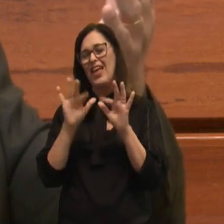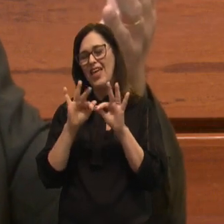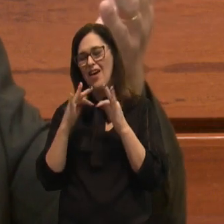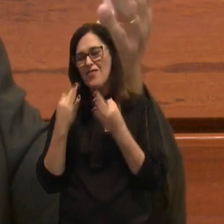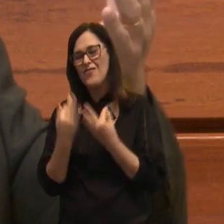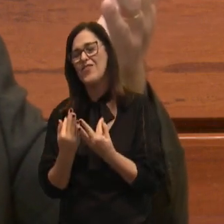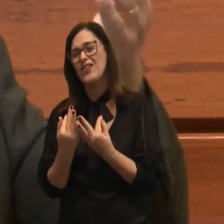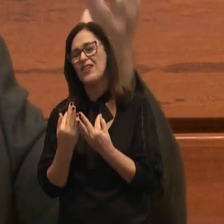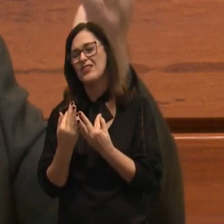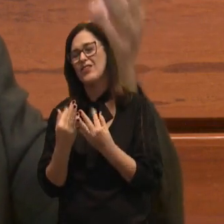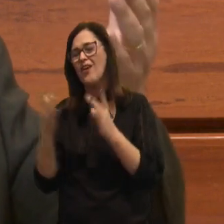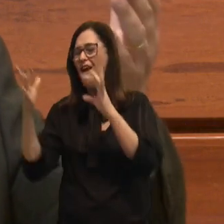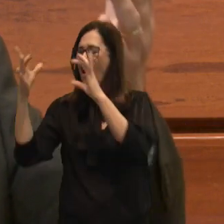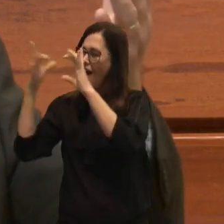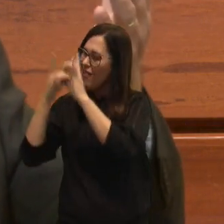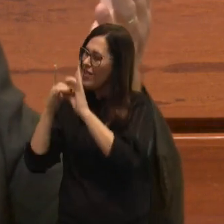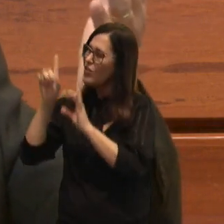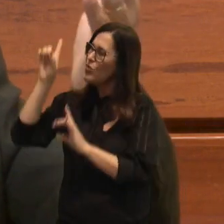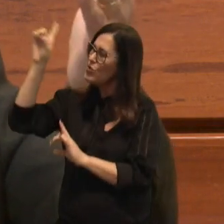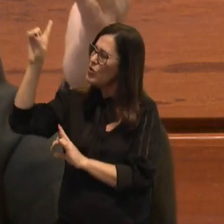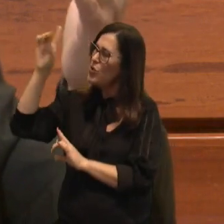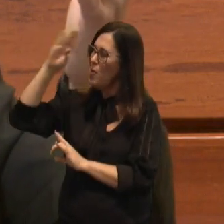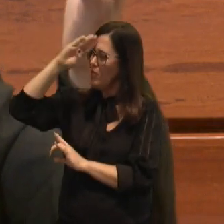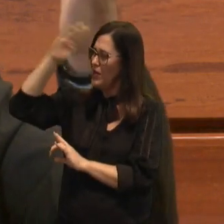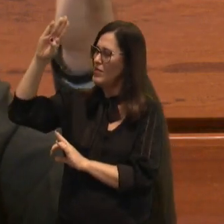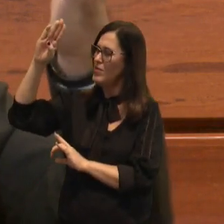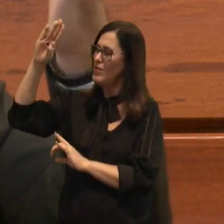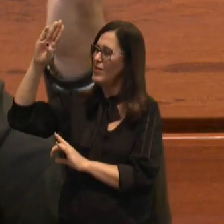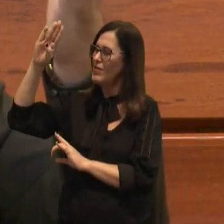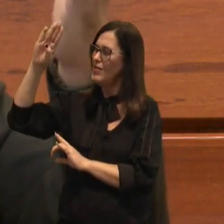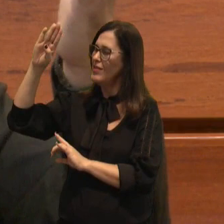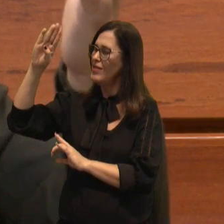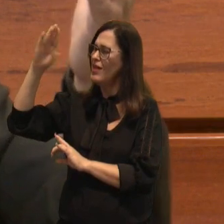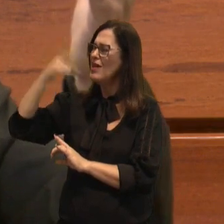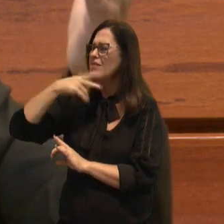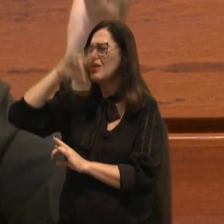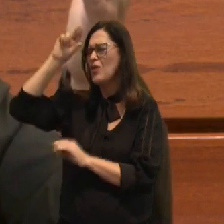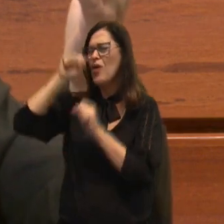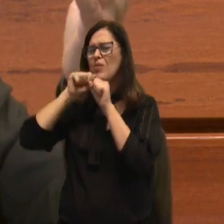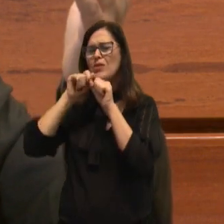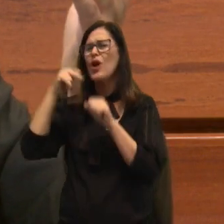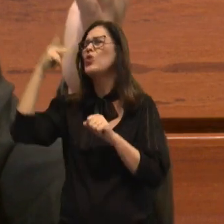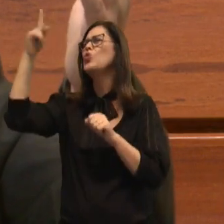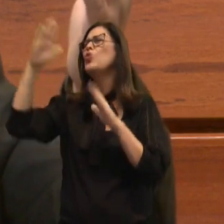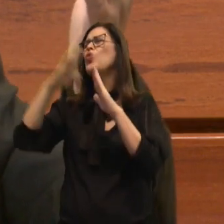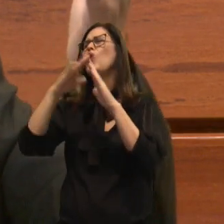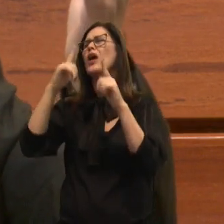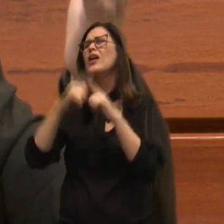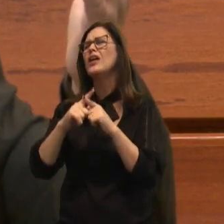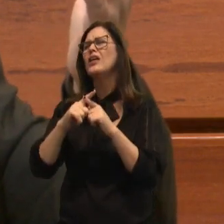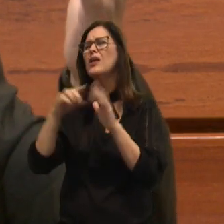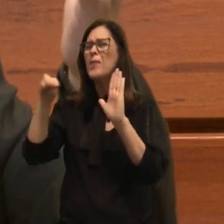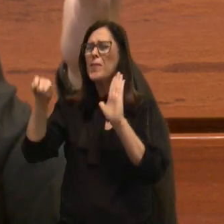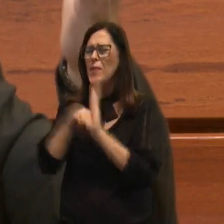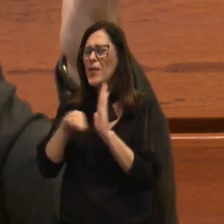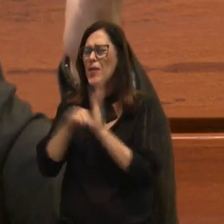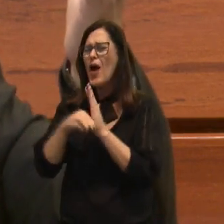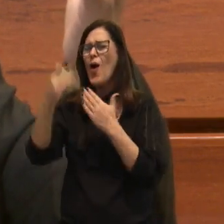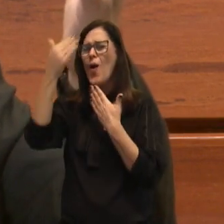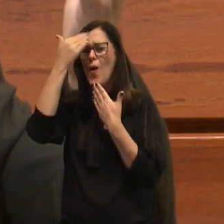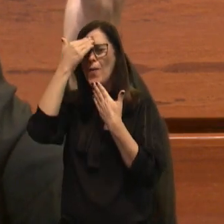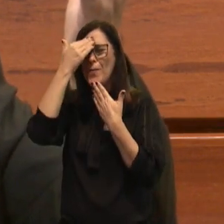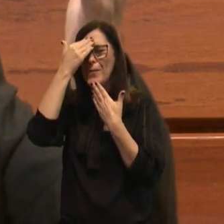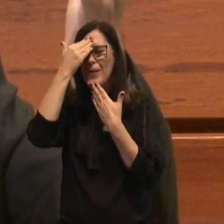acima de tudo, reconciliação contigo. Por fim, Senhor, abençoa a Tua igreja, Igreja Memorial Batista. Muito